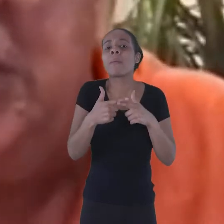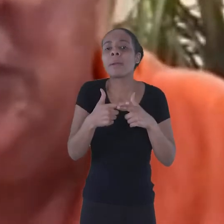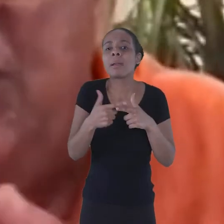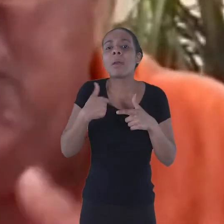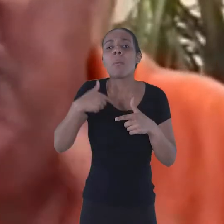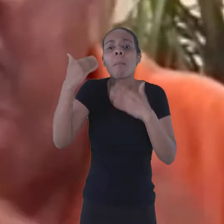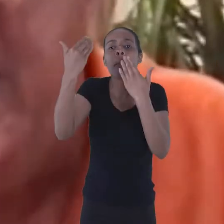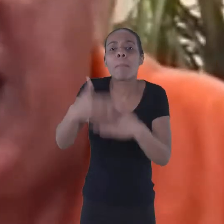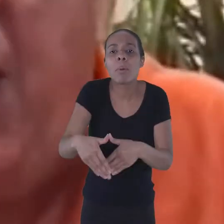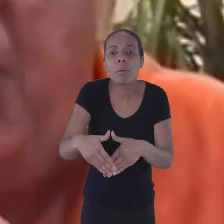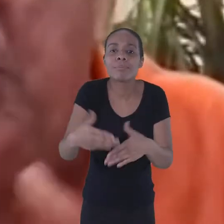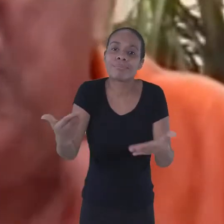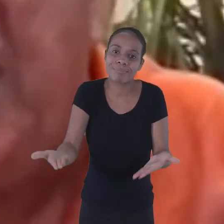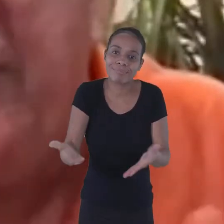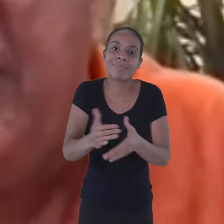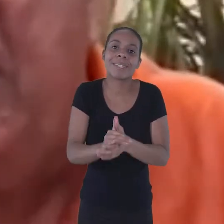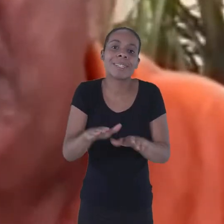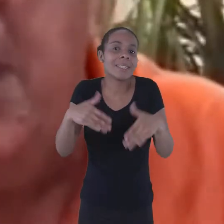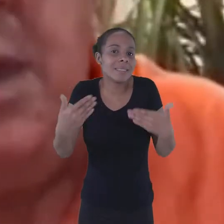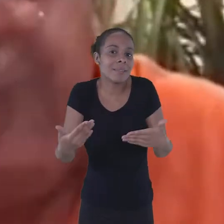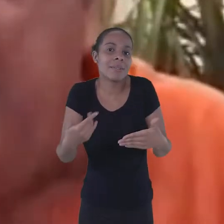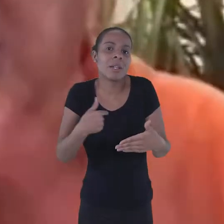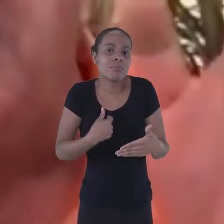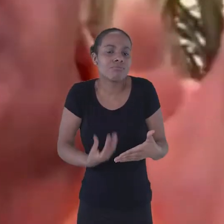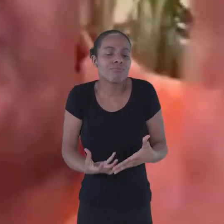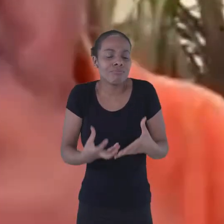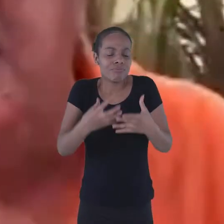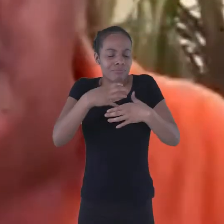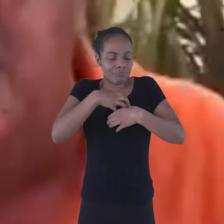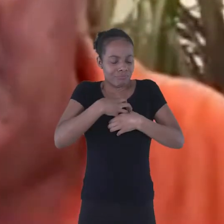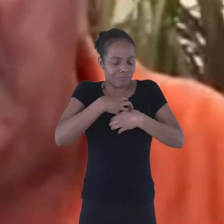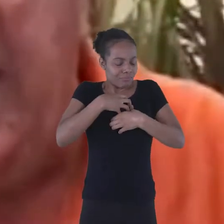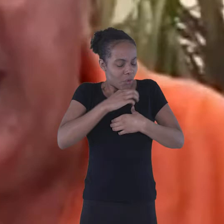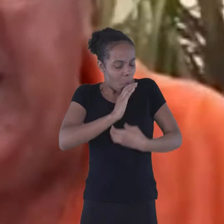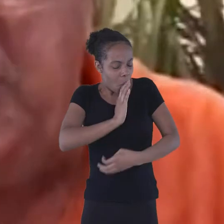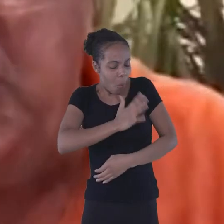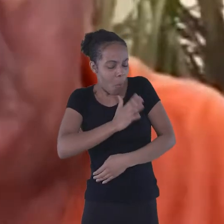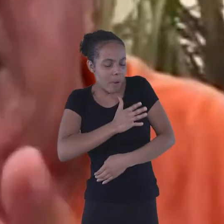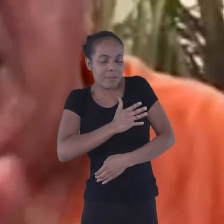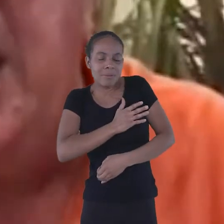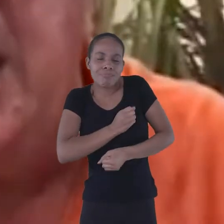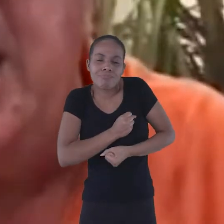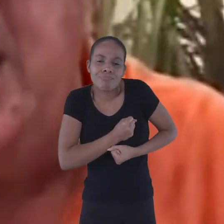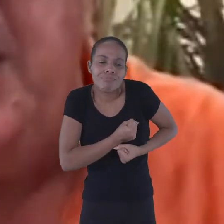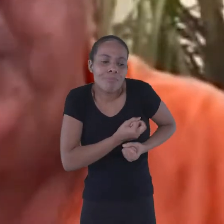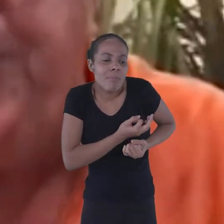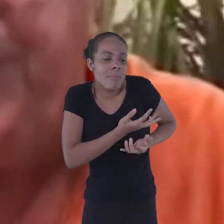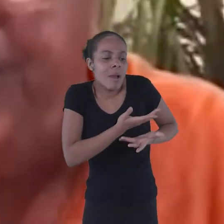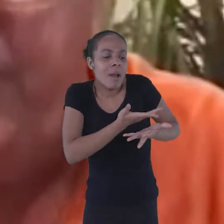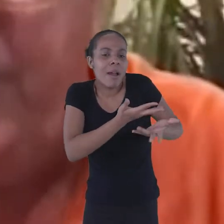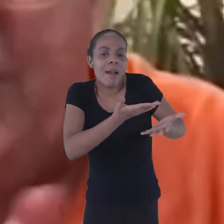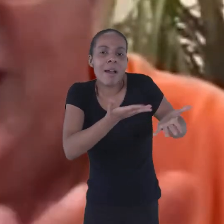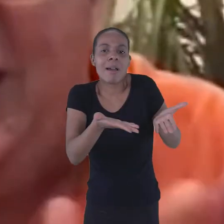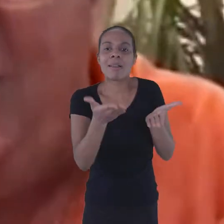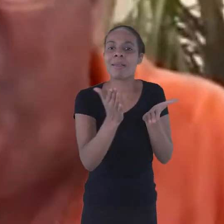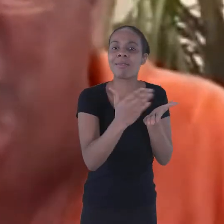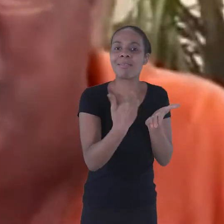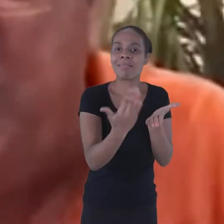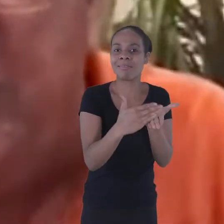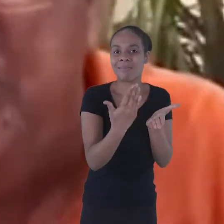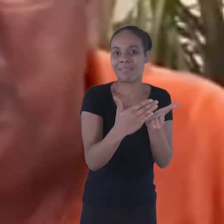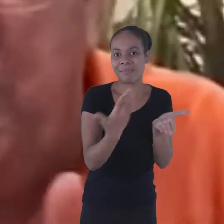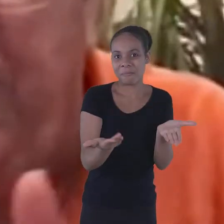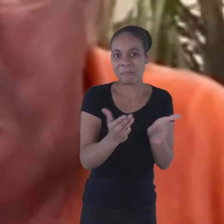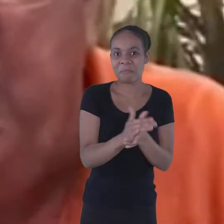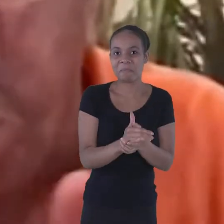que eu sei dizer, o que me vem na alma, no coração. E foi isso que eu fiz. Eu joguei aí, o